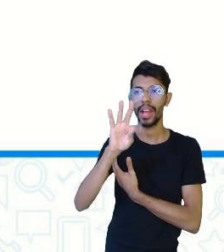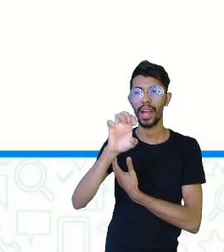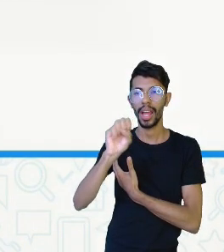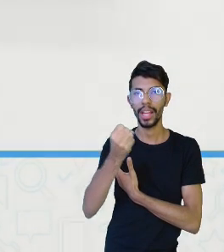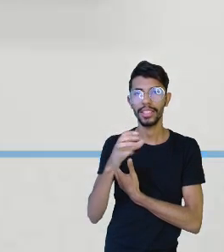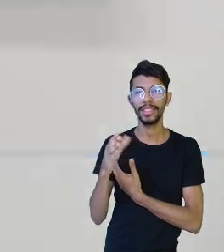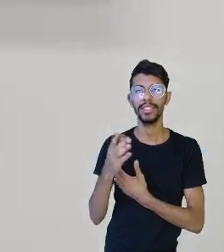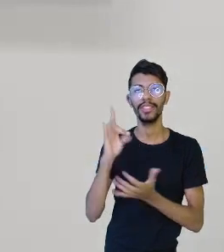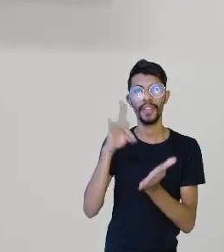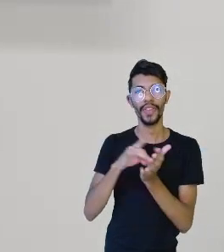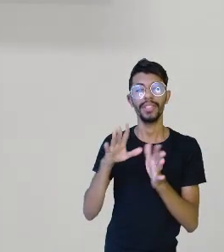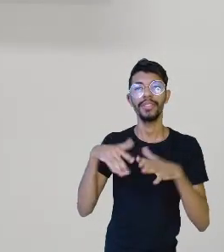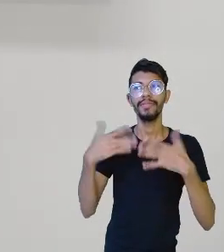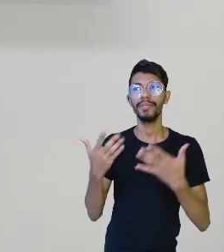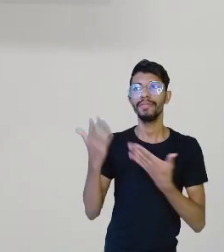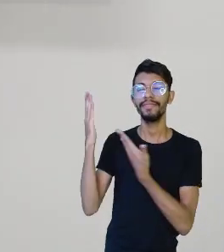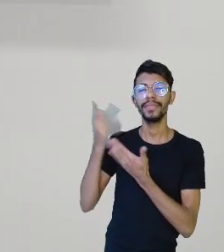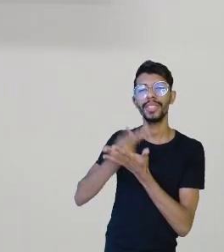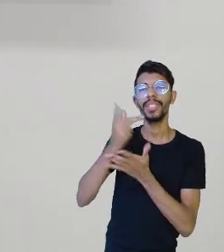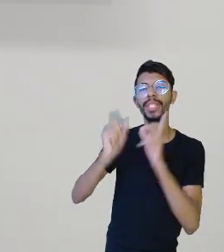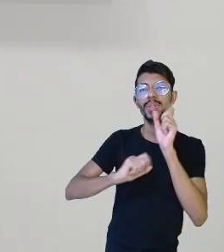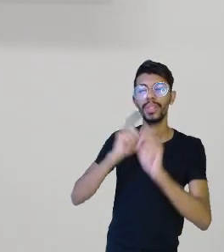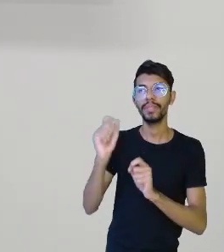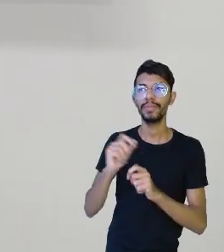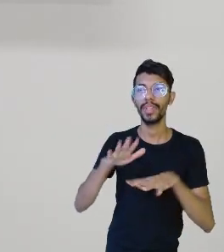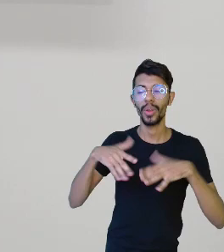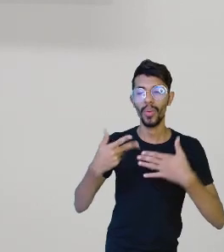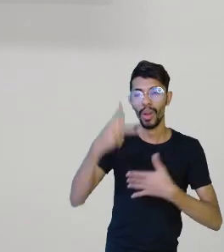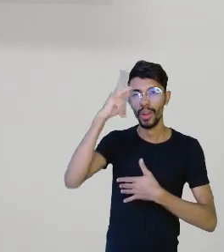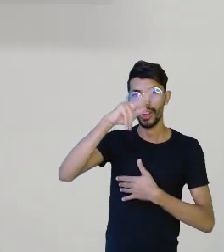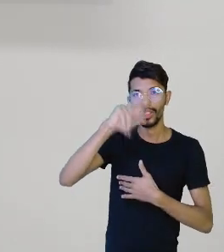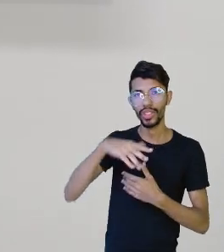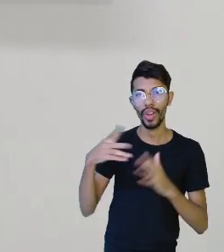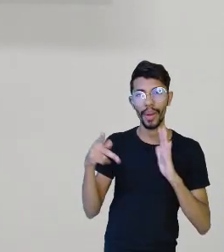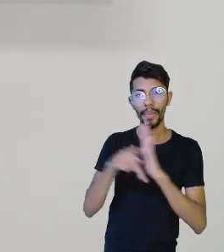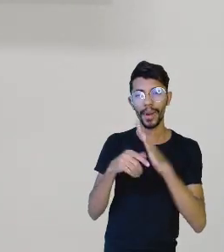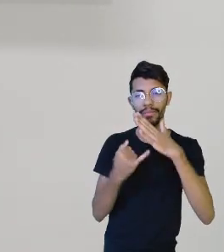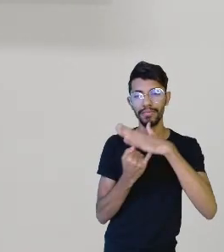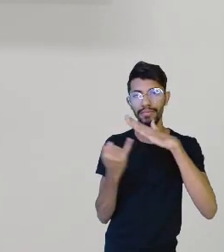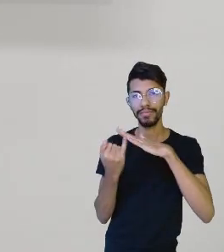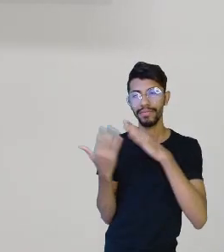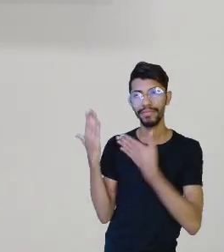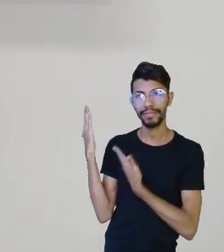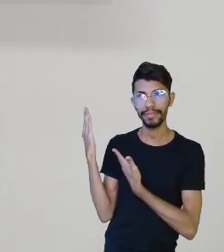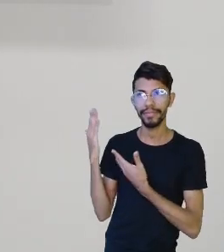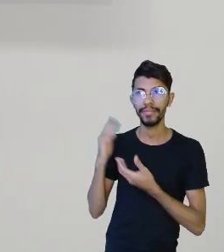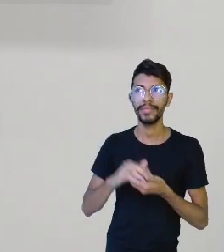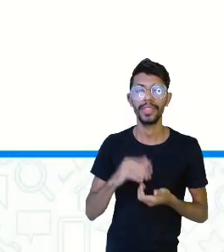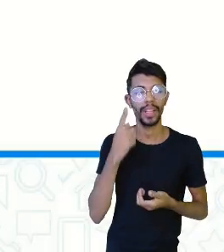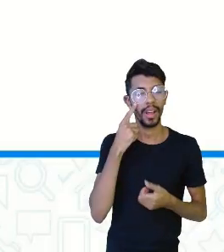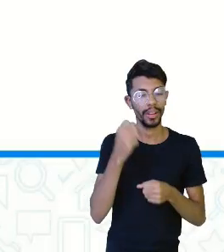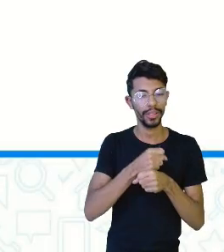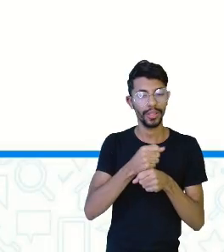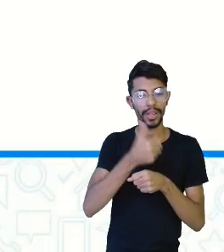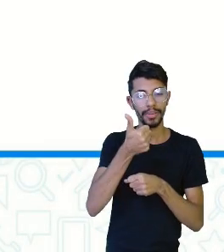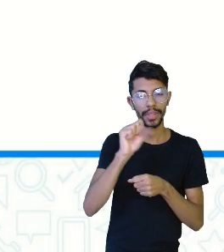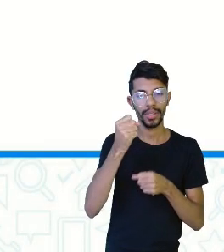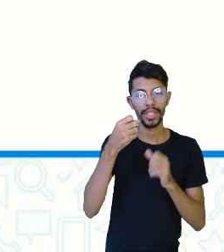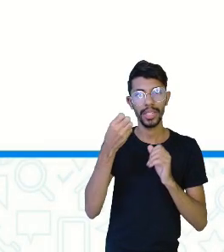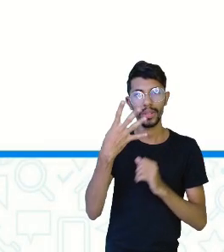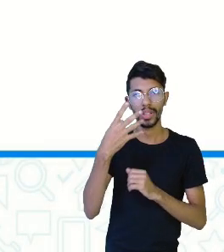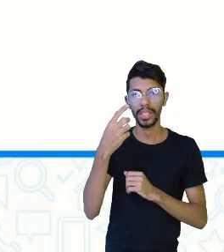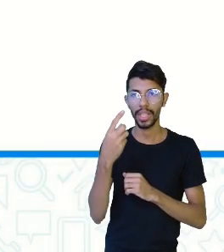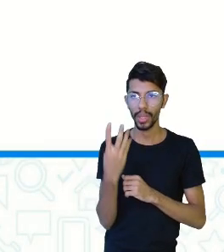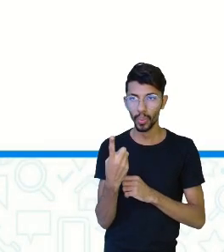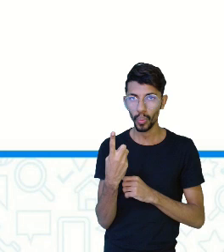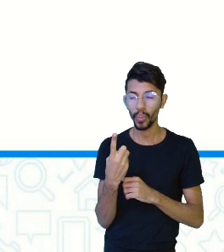Ofícios. Então, o que acontece? Qual a história desse Liceu de Artes e Ofícios? Em 1841,